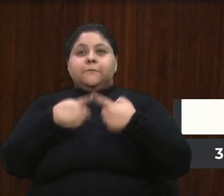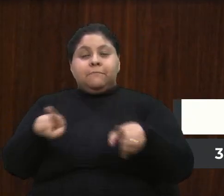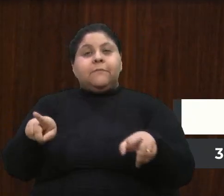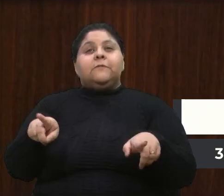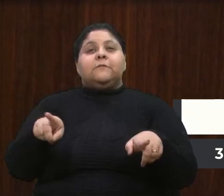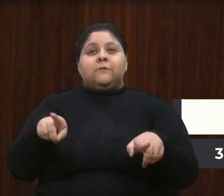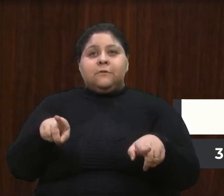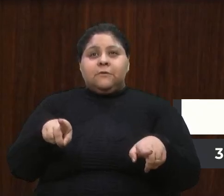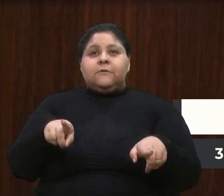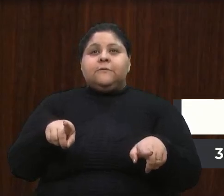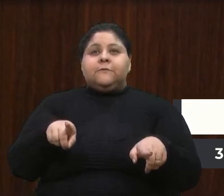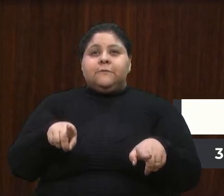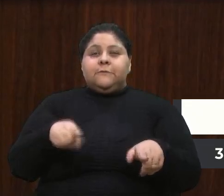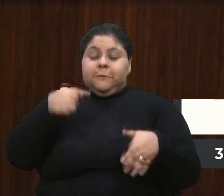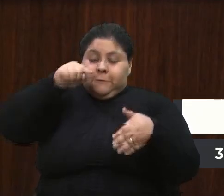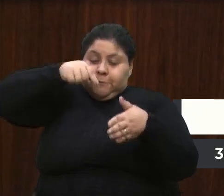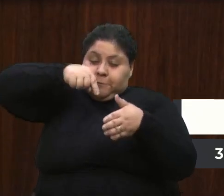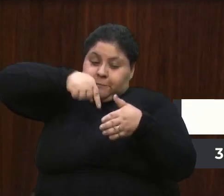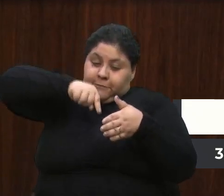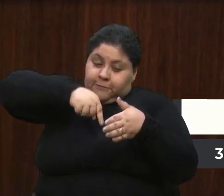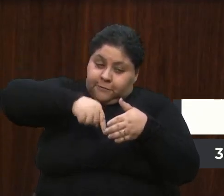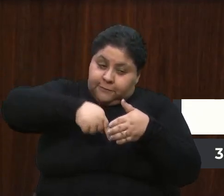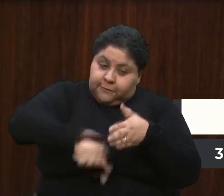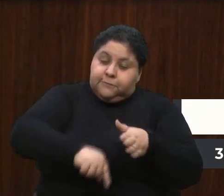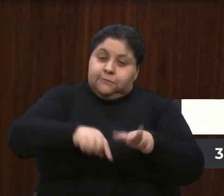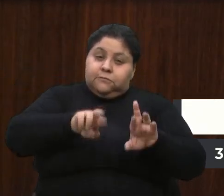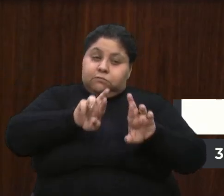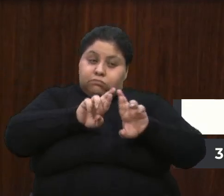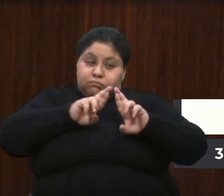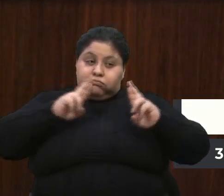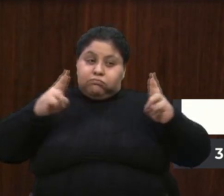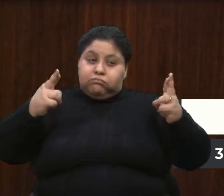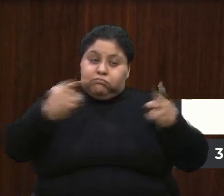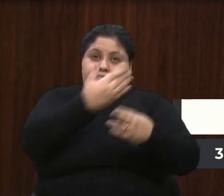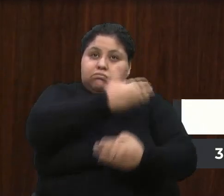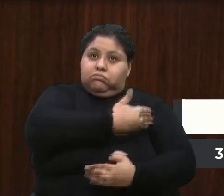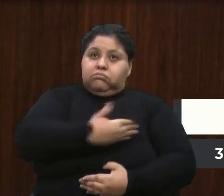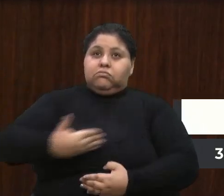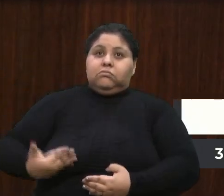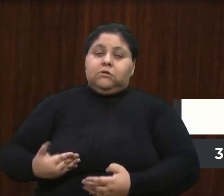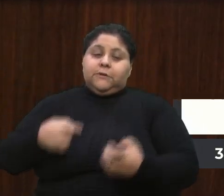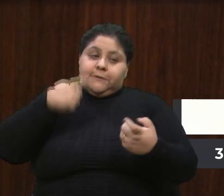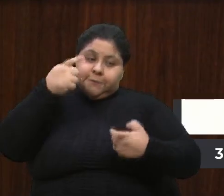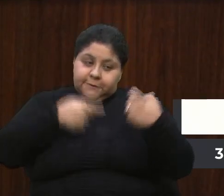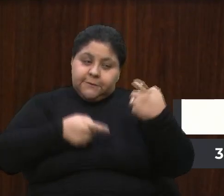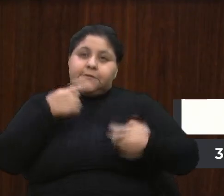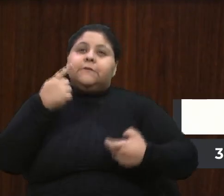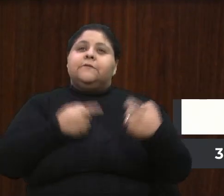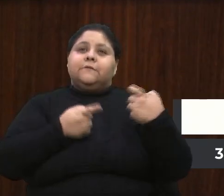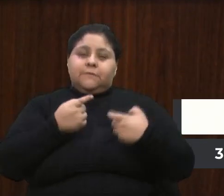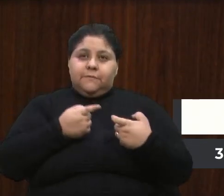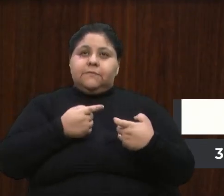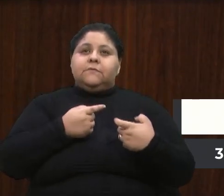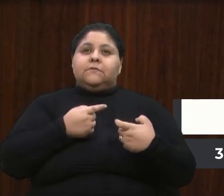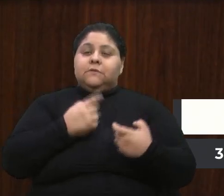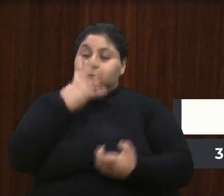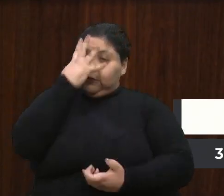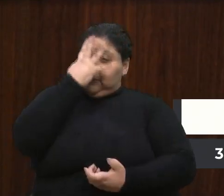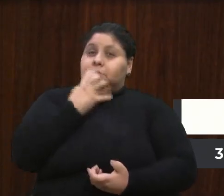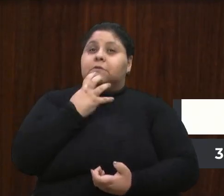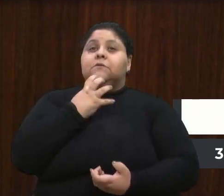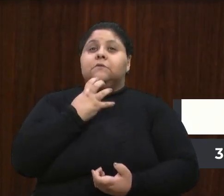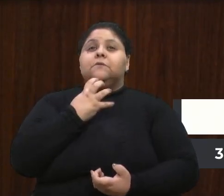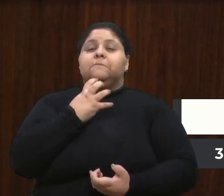tendo a profundidade de uma audiência pública para debatê-la, para debater a seriedade de